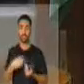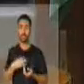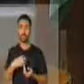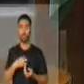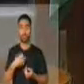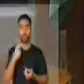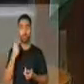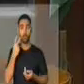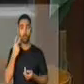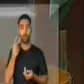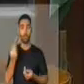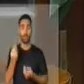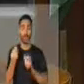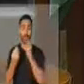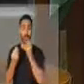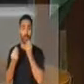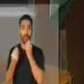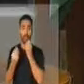não